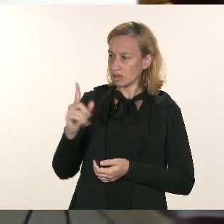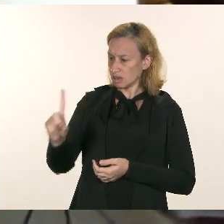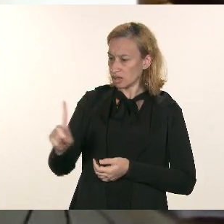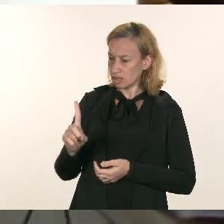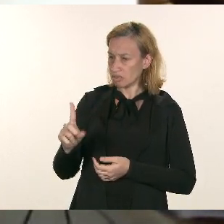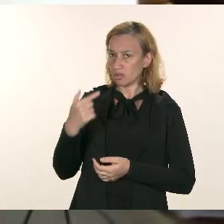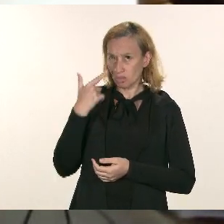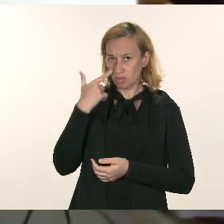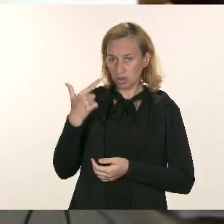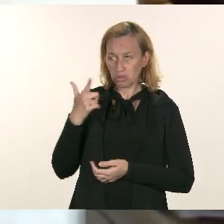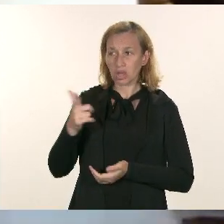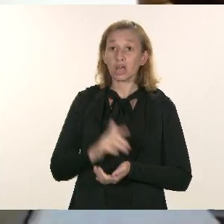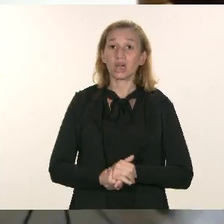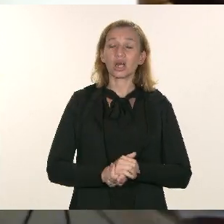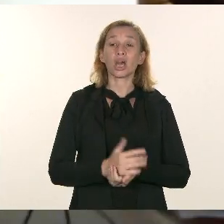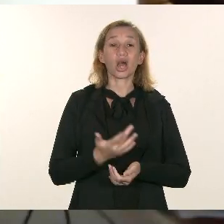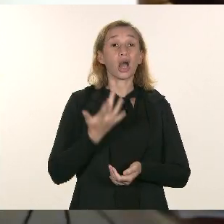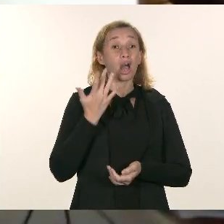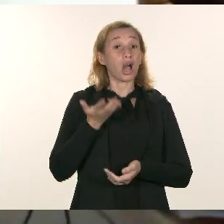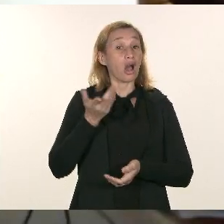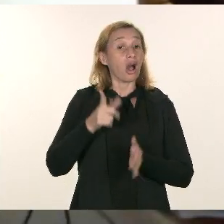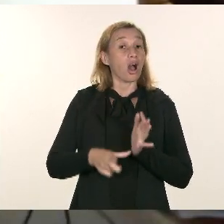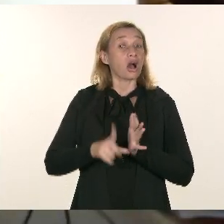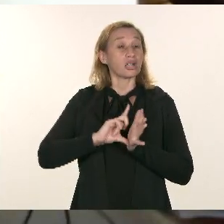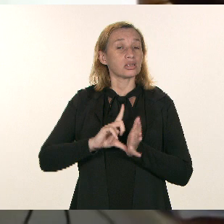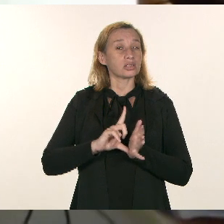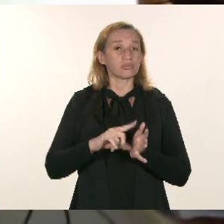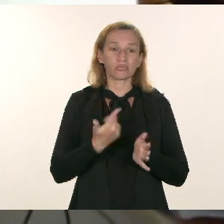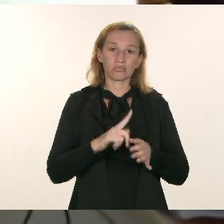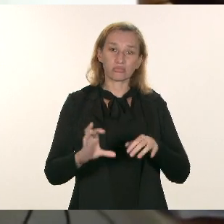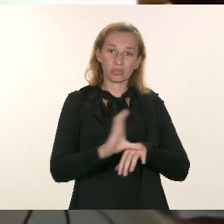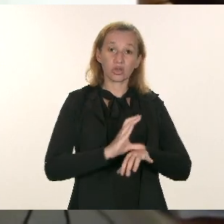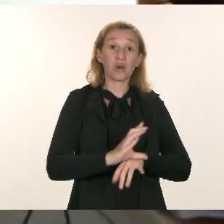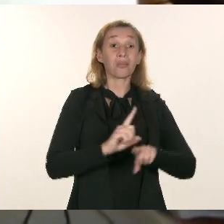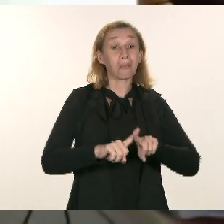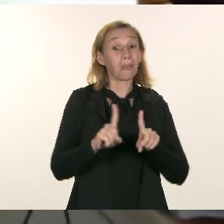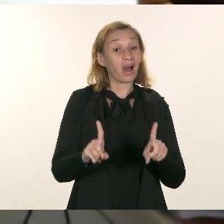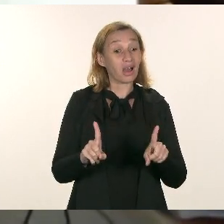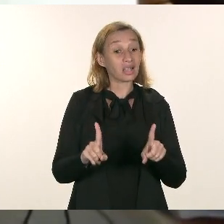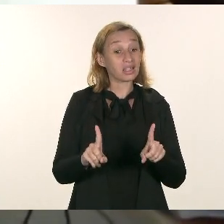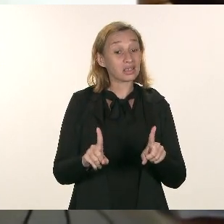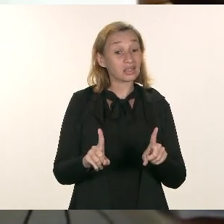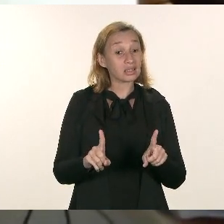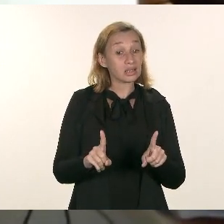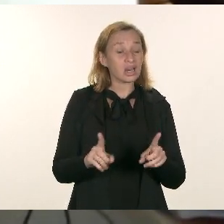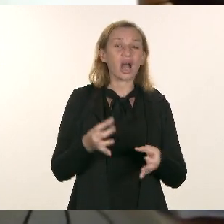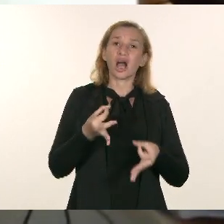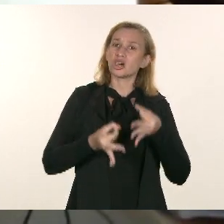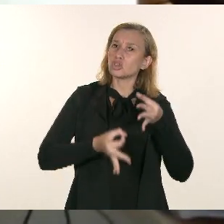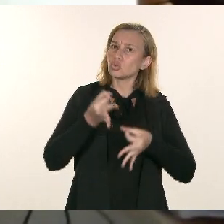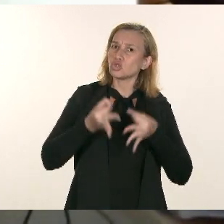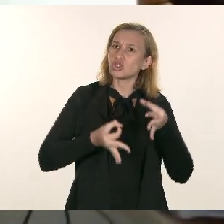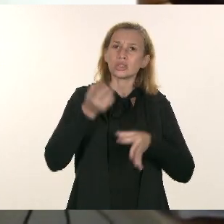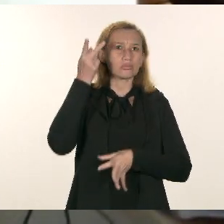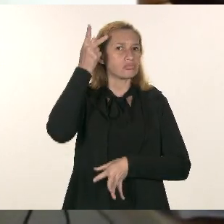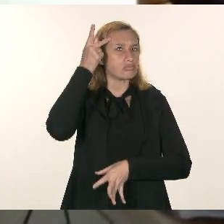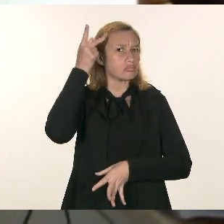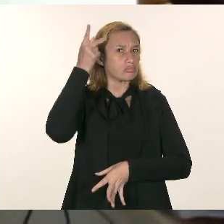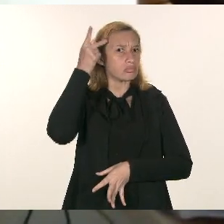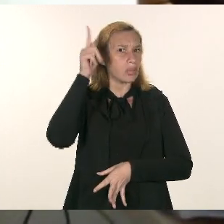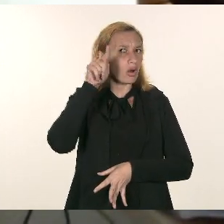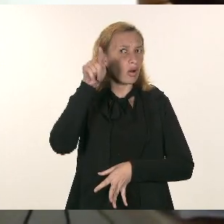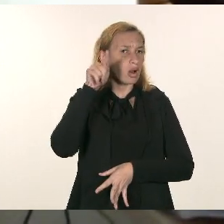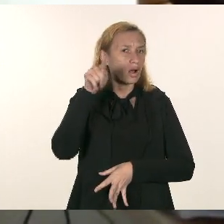inconstitucional. Mas ocorre que, recentemente, a Justiça de São Paulo,